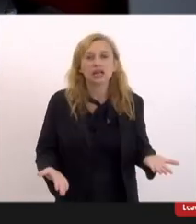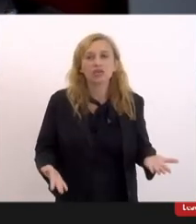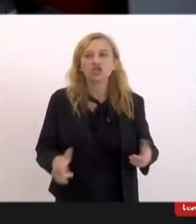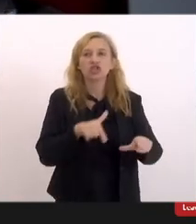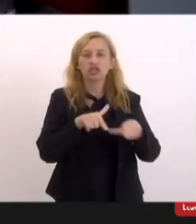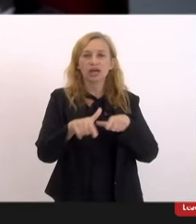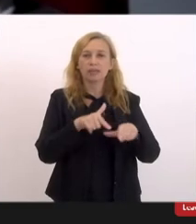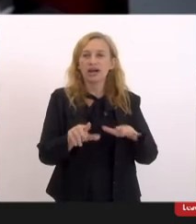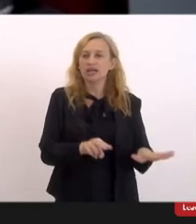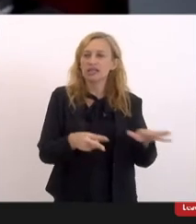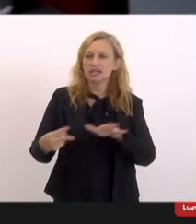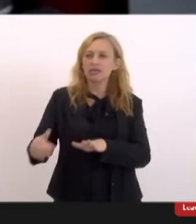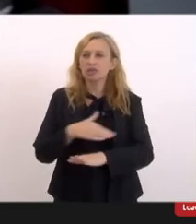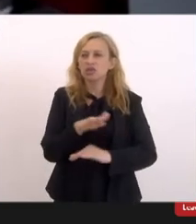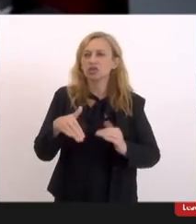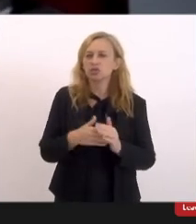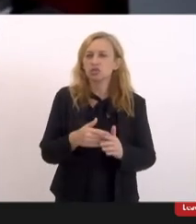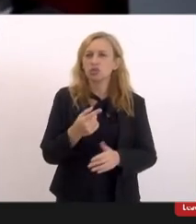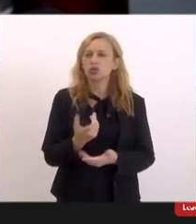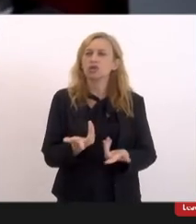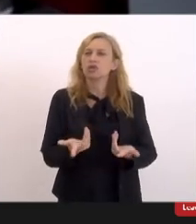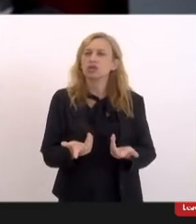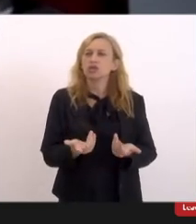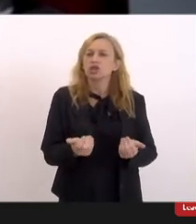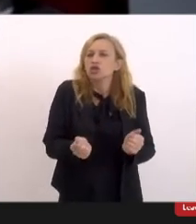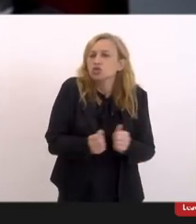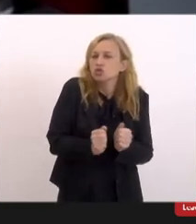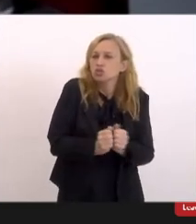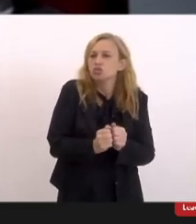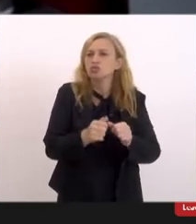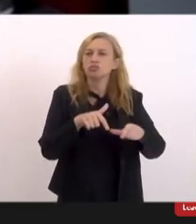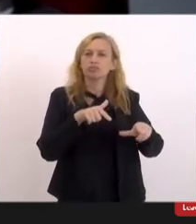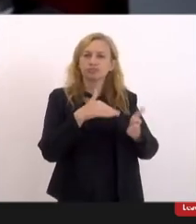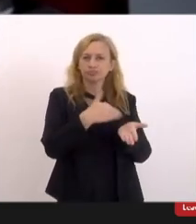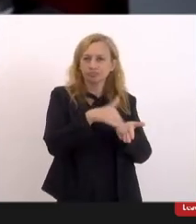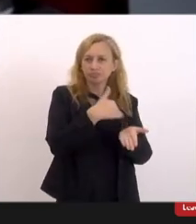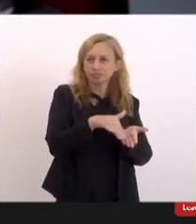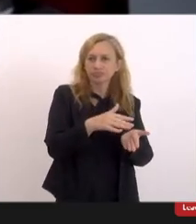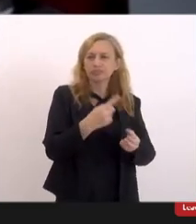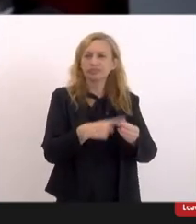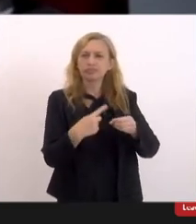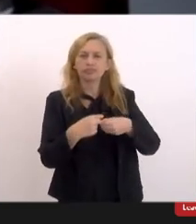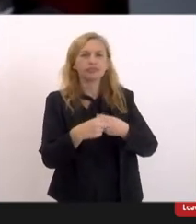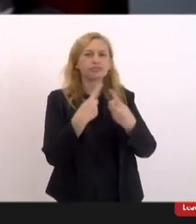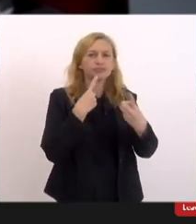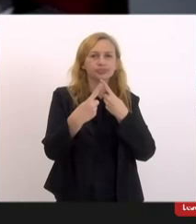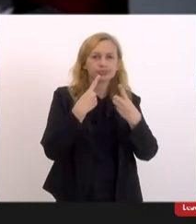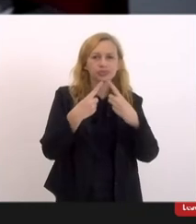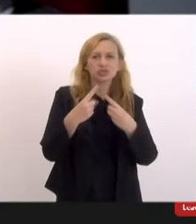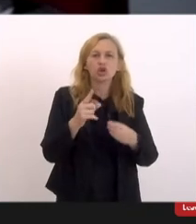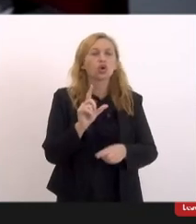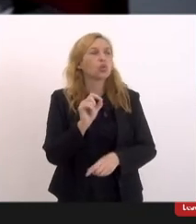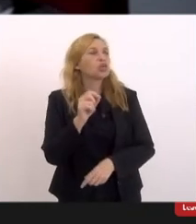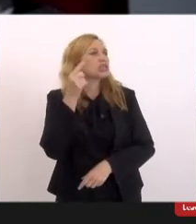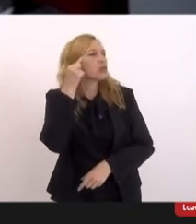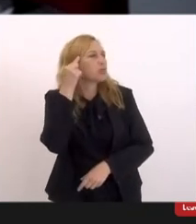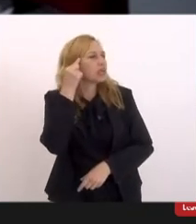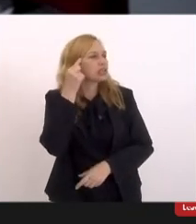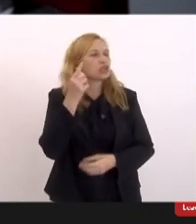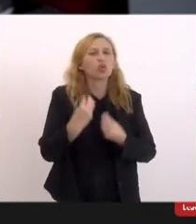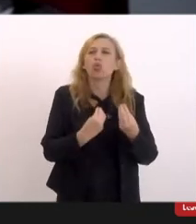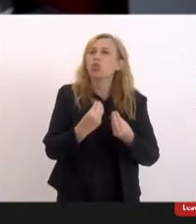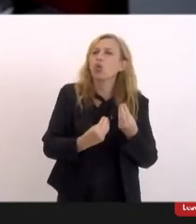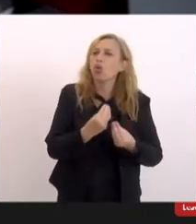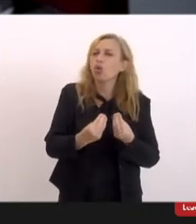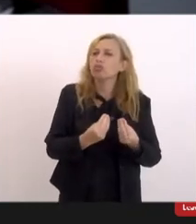trabalha a semana inteira muito próximo dos secretários municipais e vai discutindo com eles o que é que eles estão pensando,